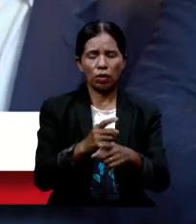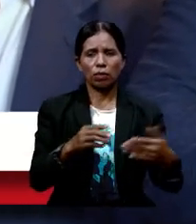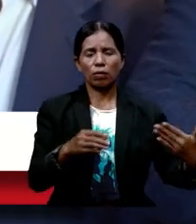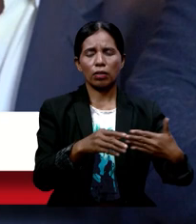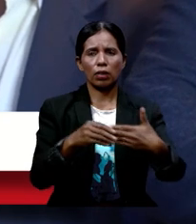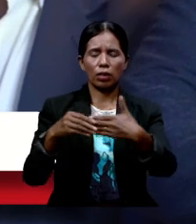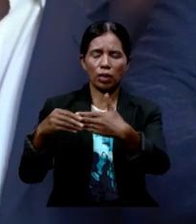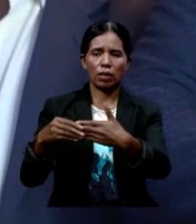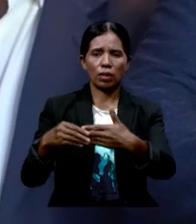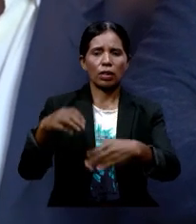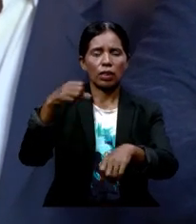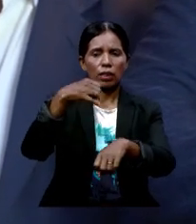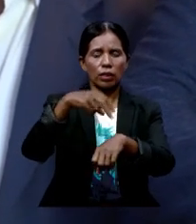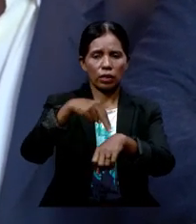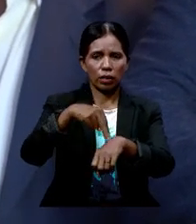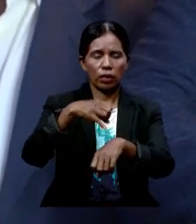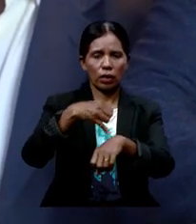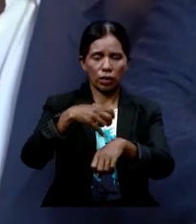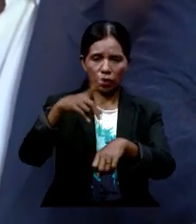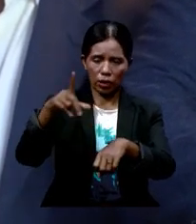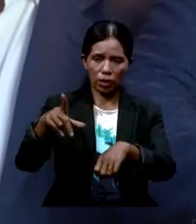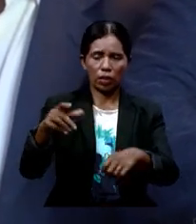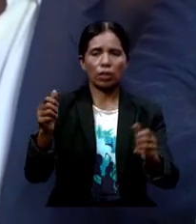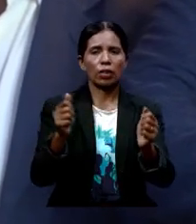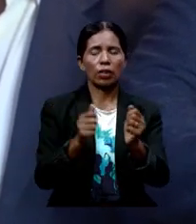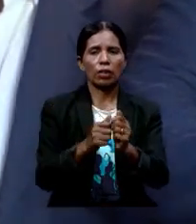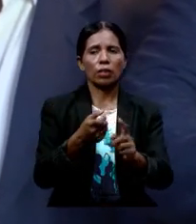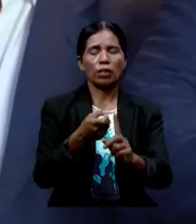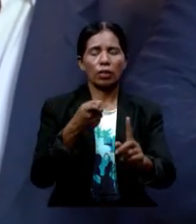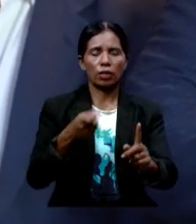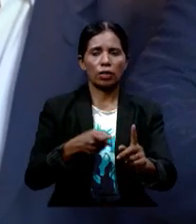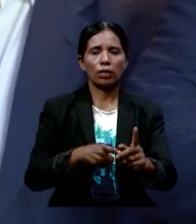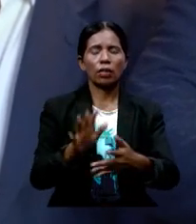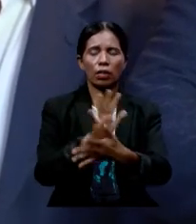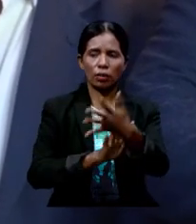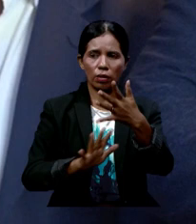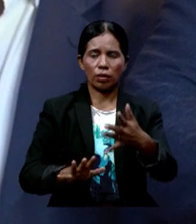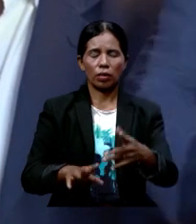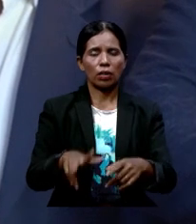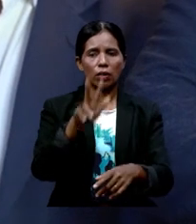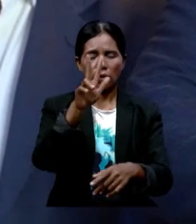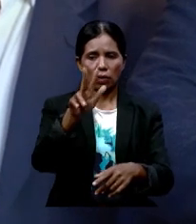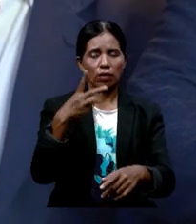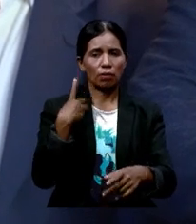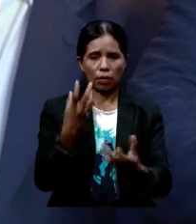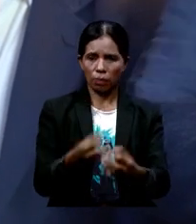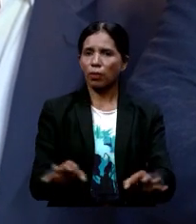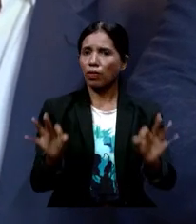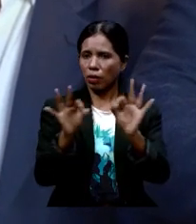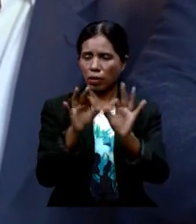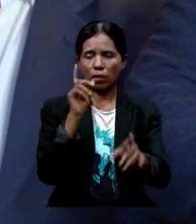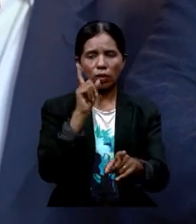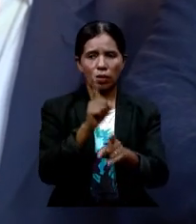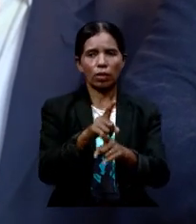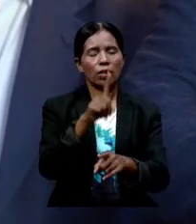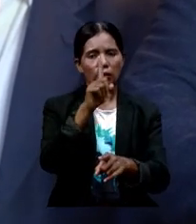evento nacional ou internacional, evento NBMACA e aponto todo o importante Tepteves, e